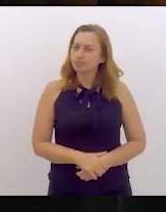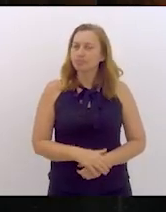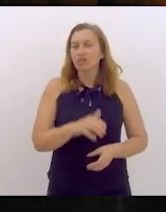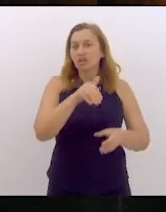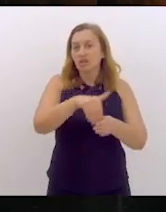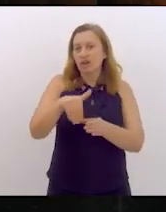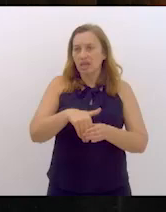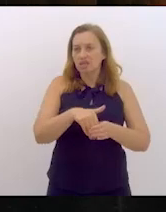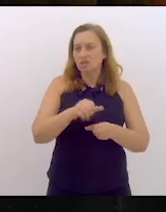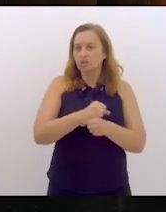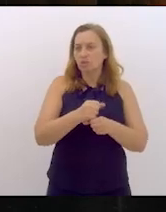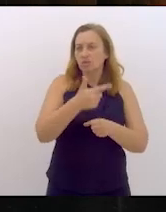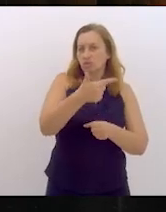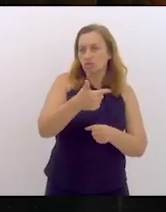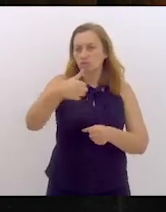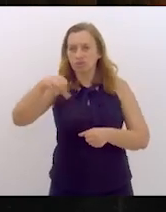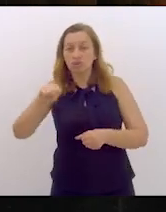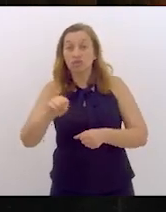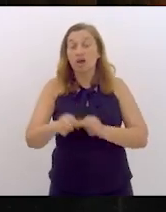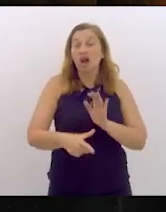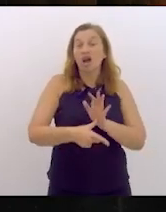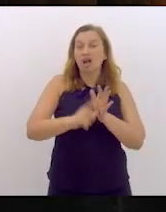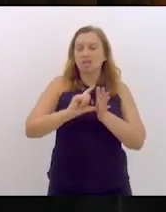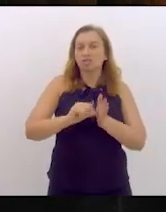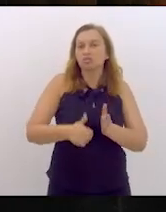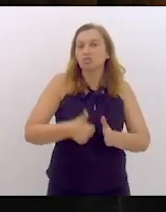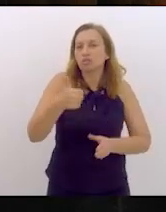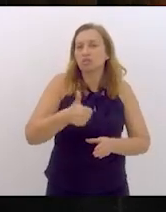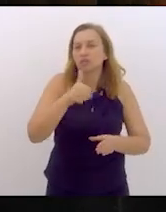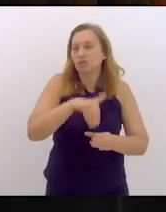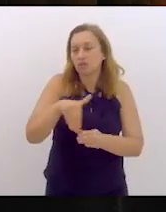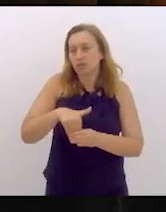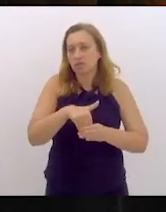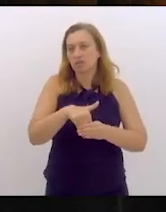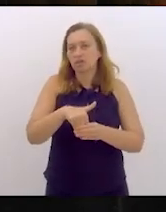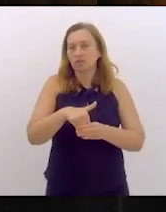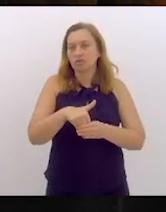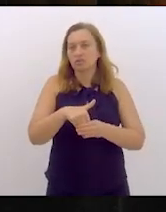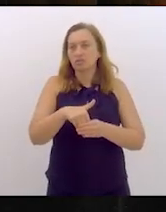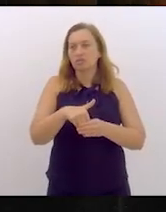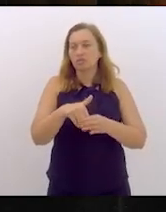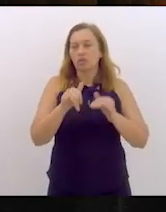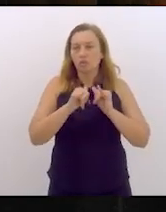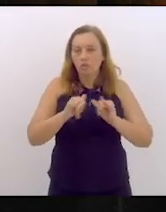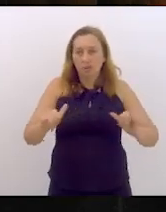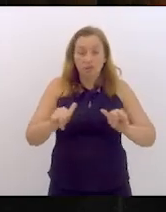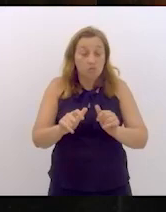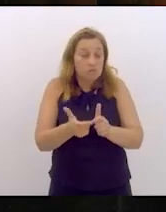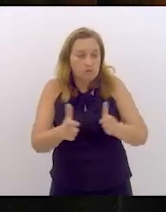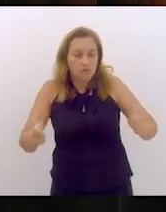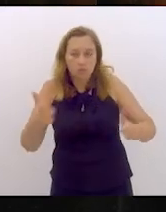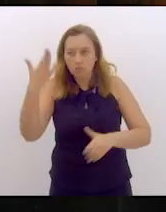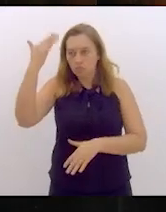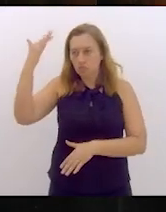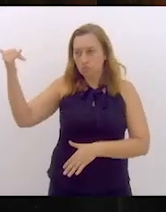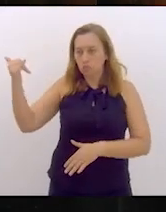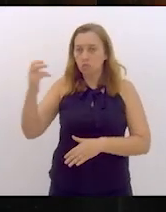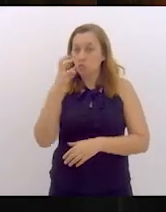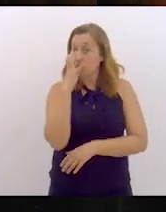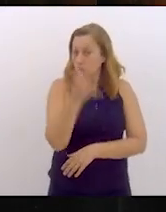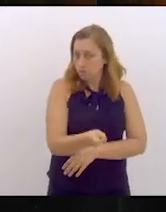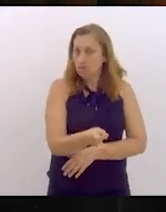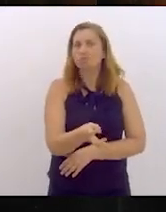eleição de 18 antes do primeiro turno sai uma bomba que foi uma